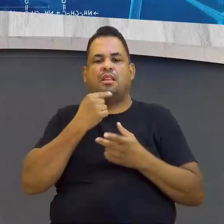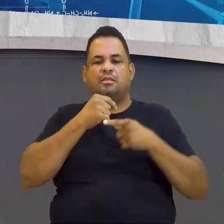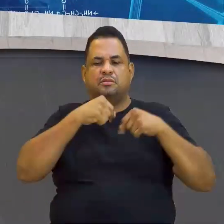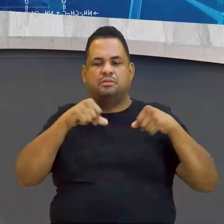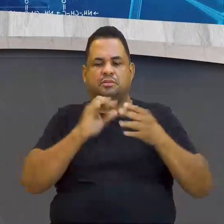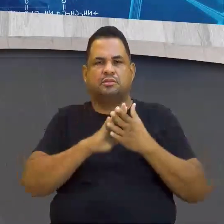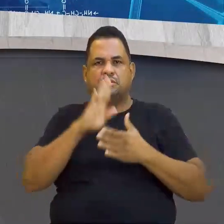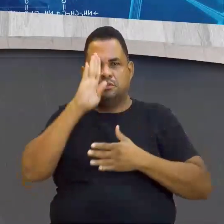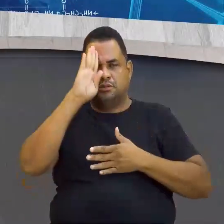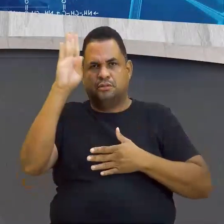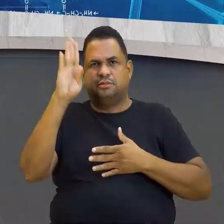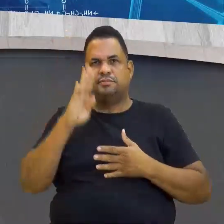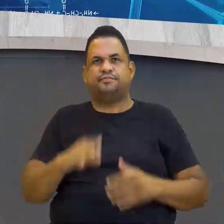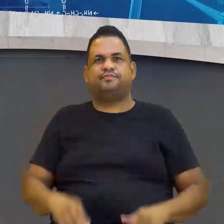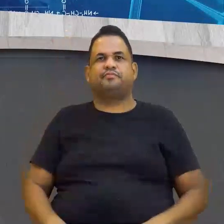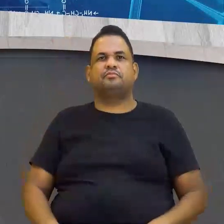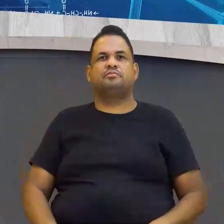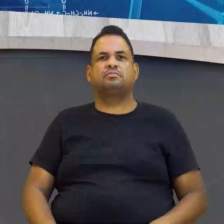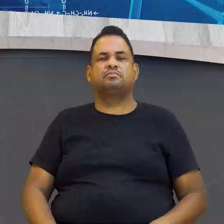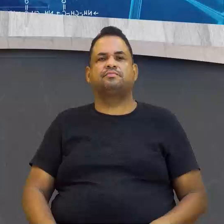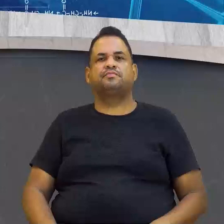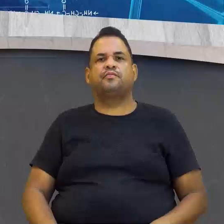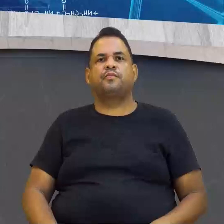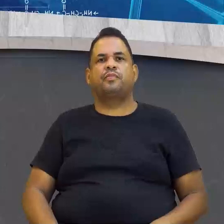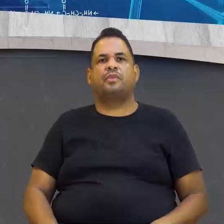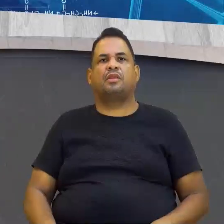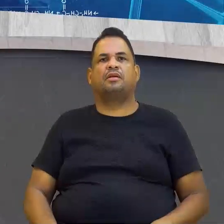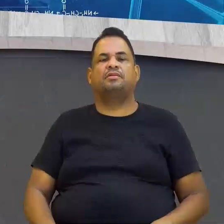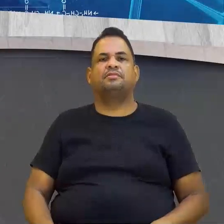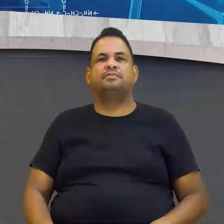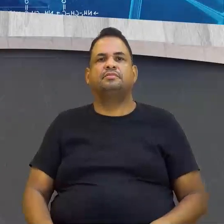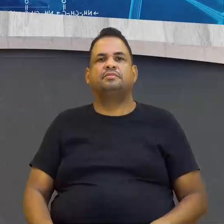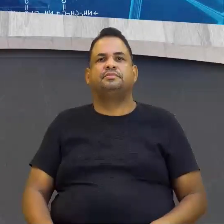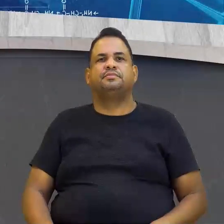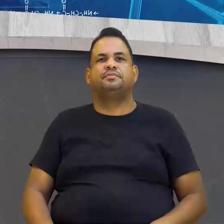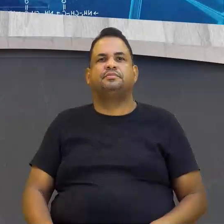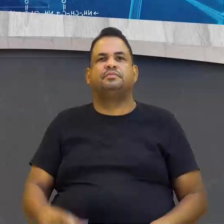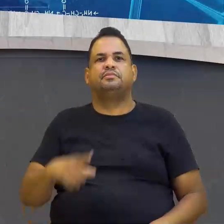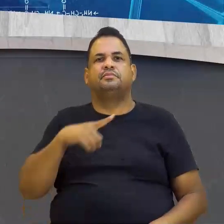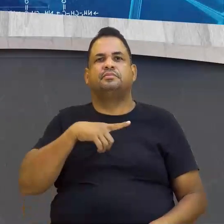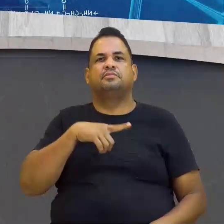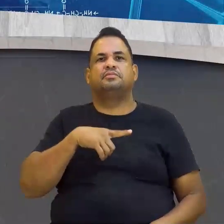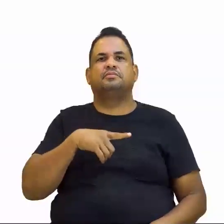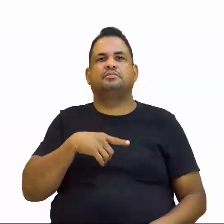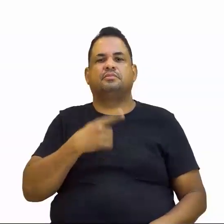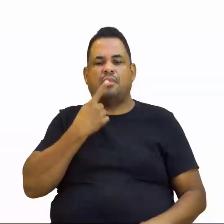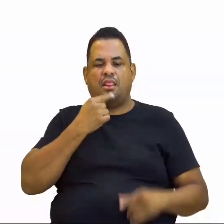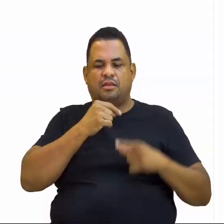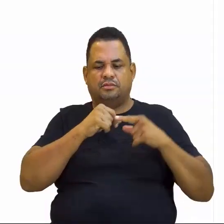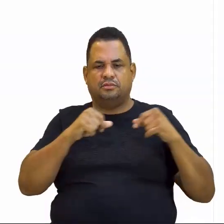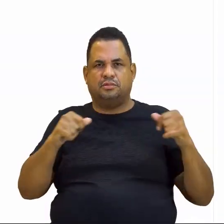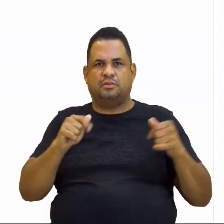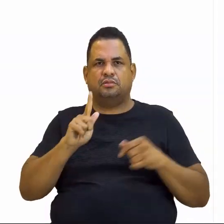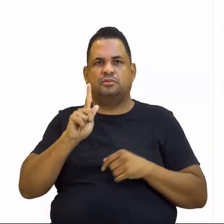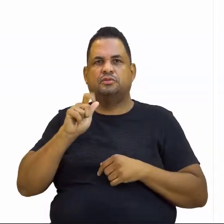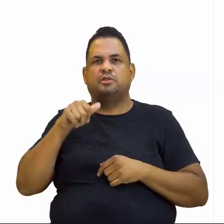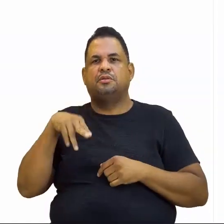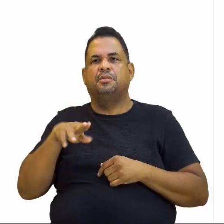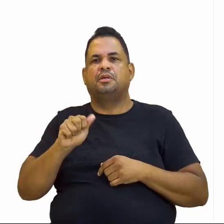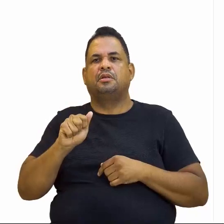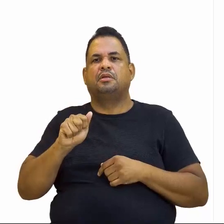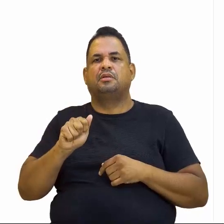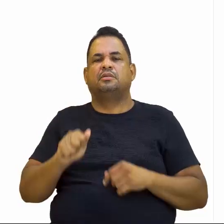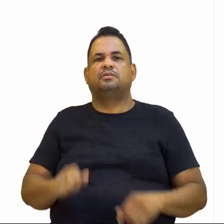principal, que é a obtenção através da água marinha. Mas a gente também tem o sal-gema. Vamos lá conhecer?